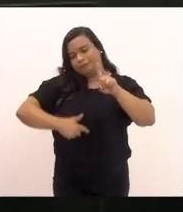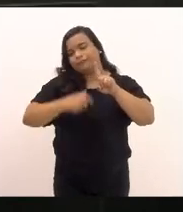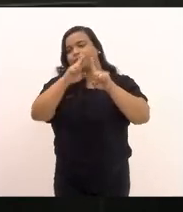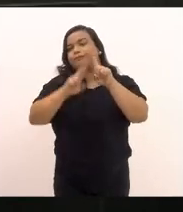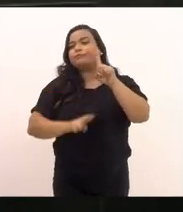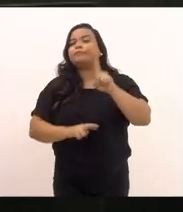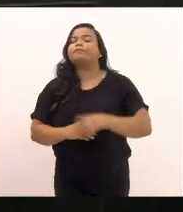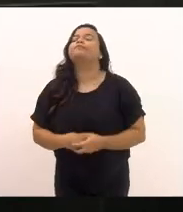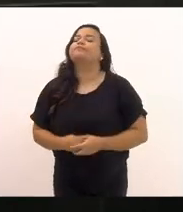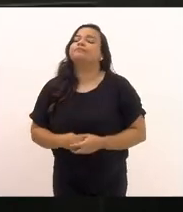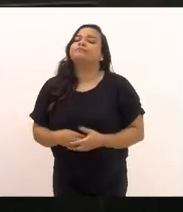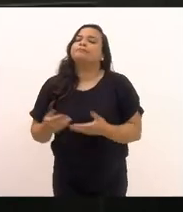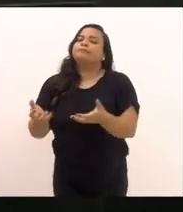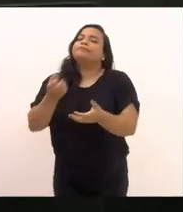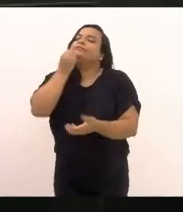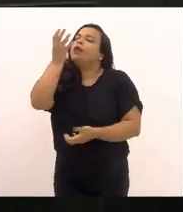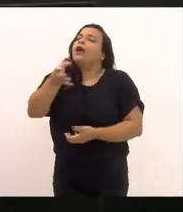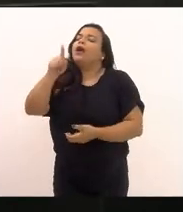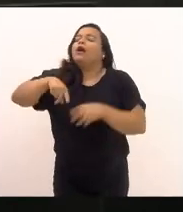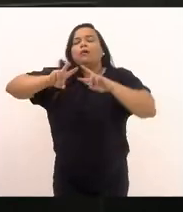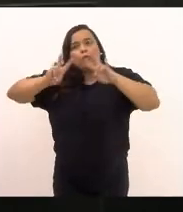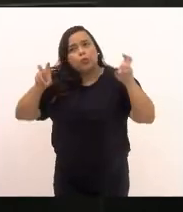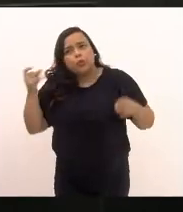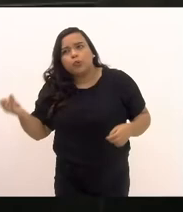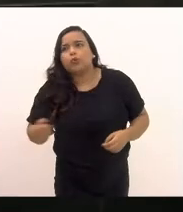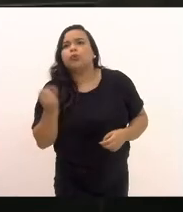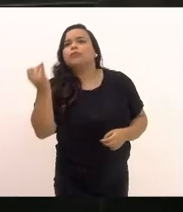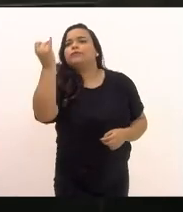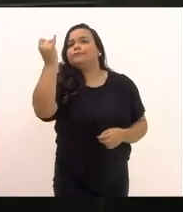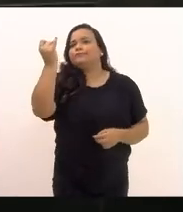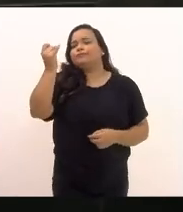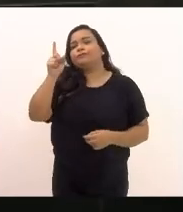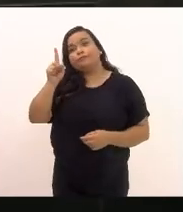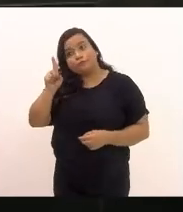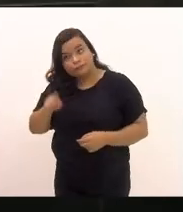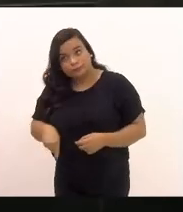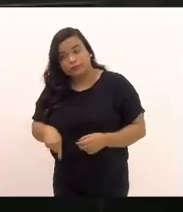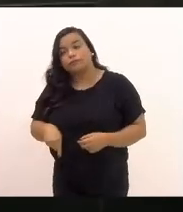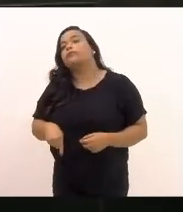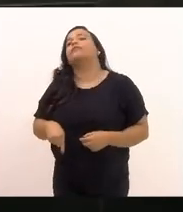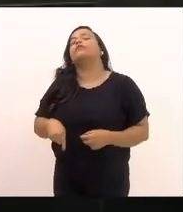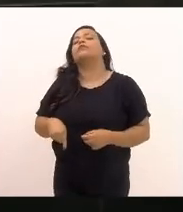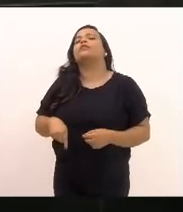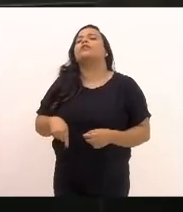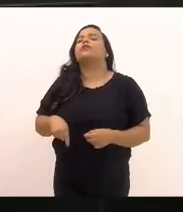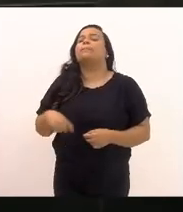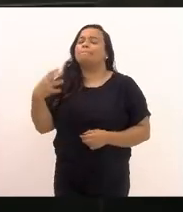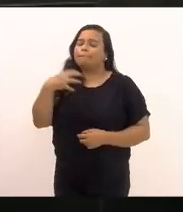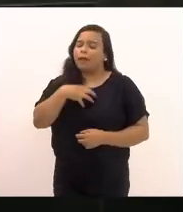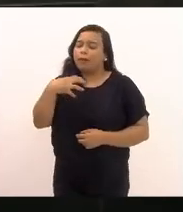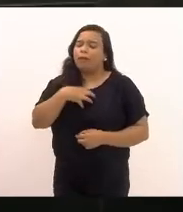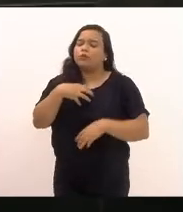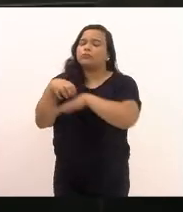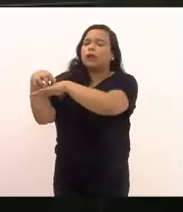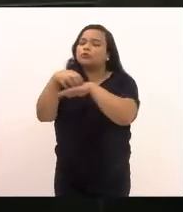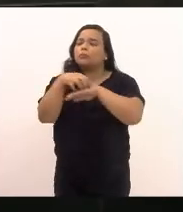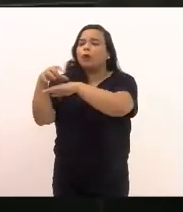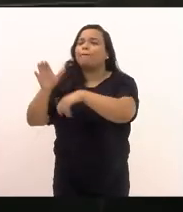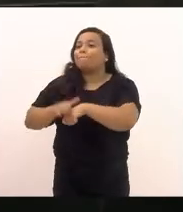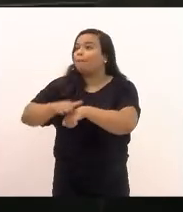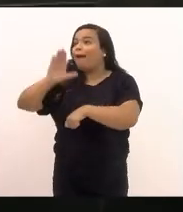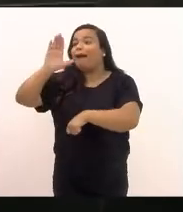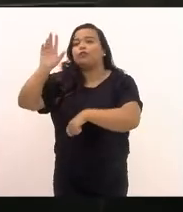quero dizer que é um tema muito importante. Na verdade, é o modal de transporte mais popular, né?